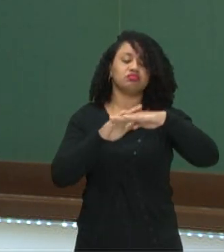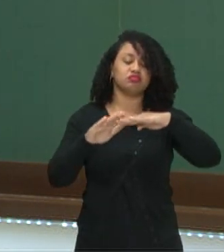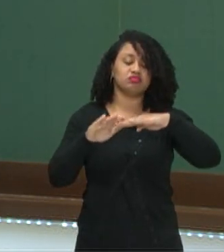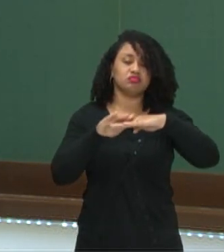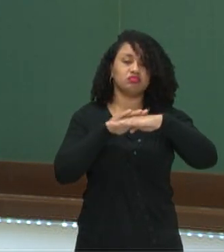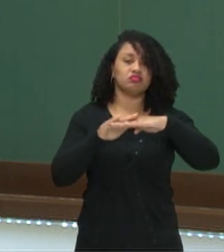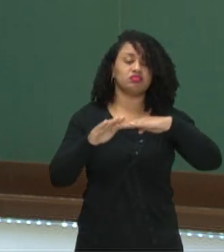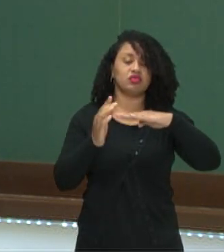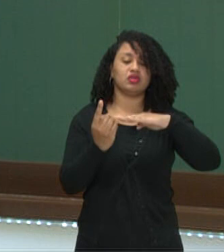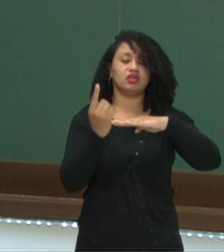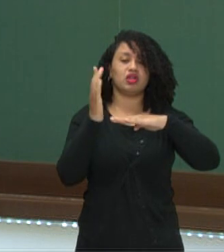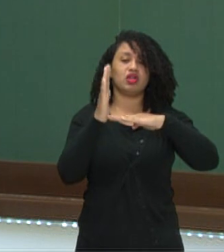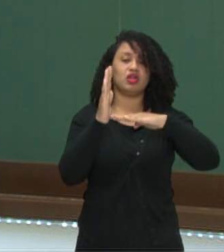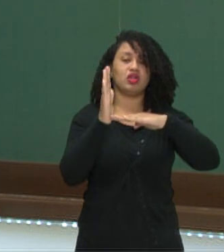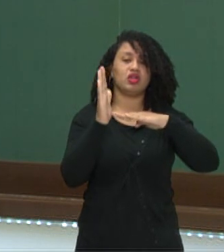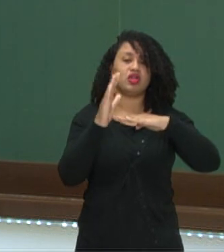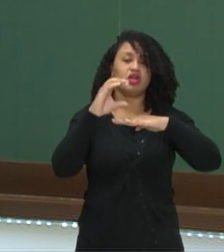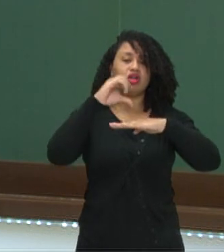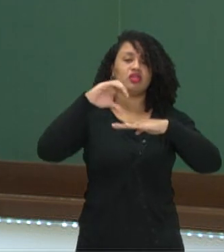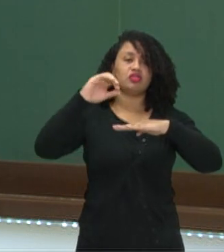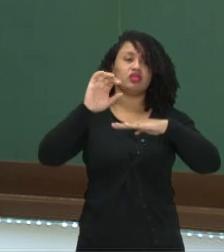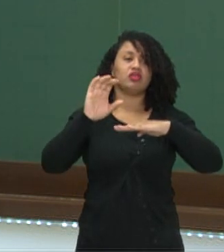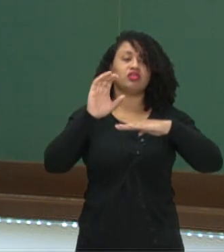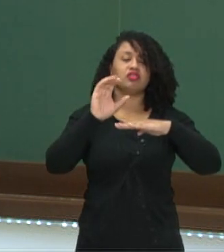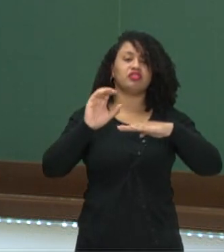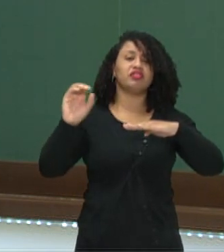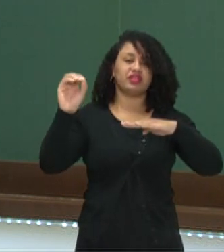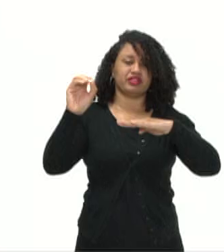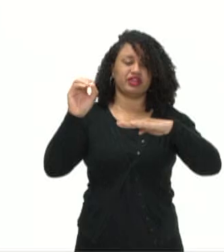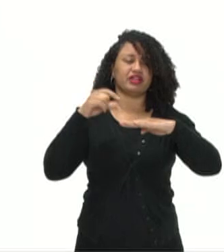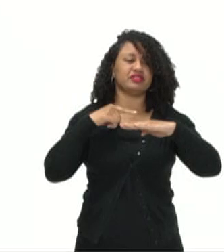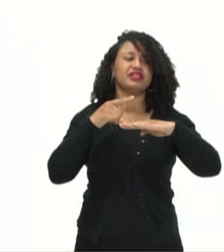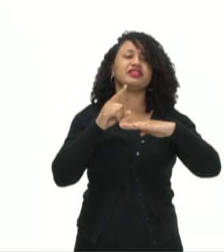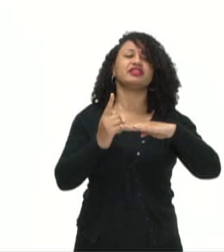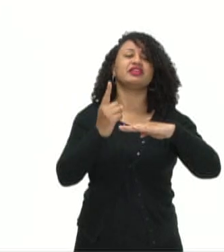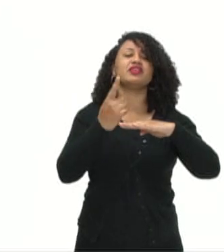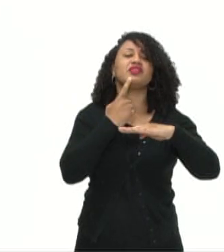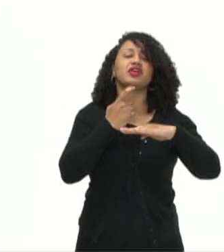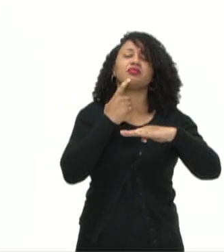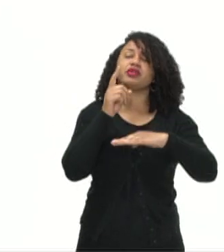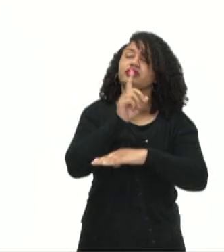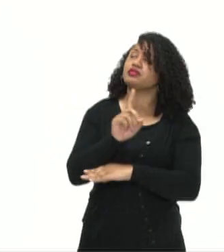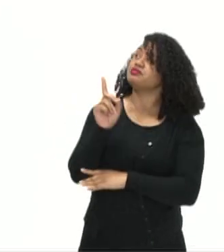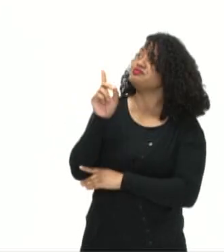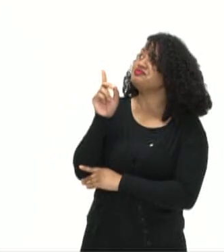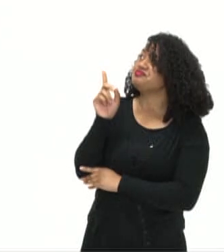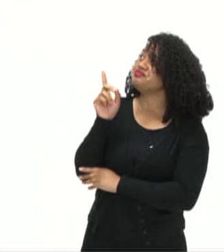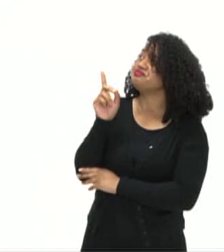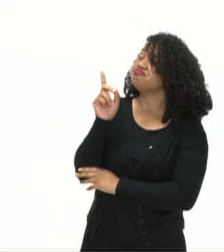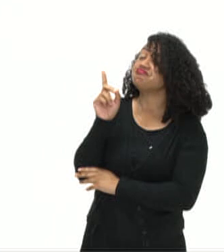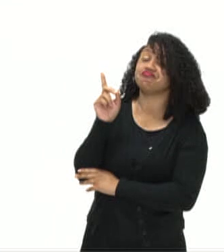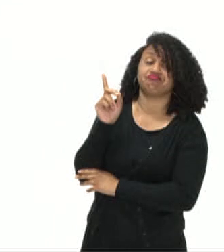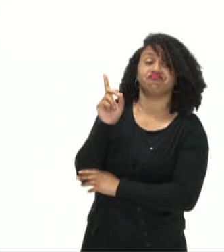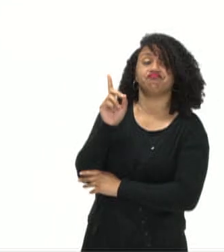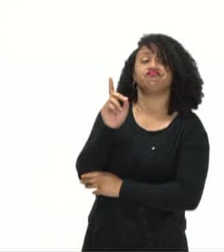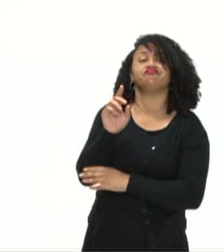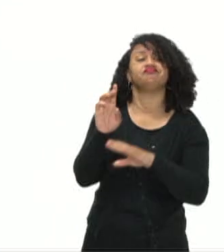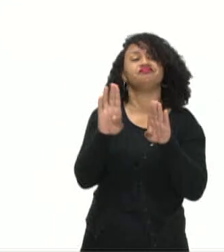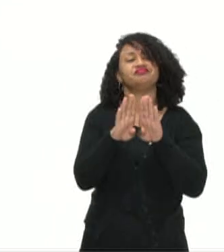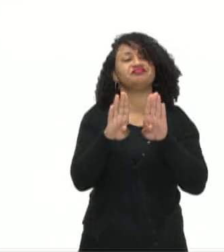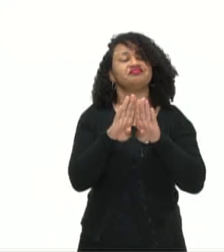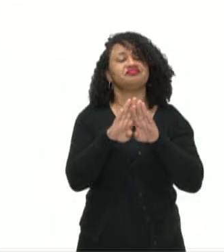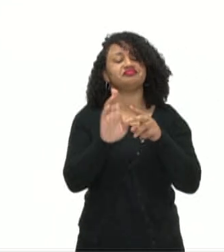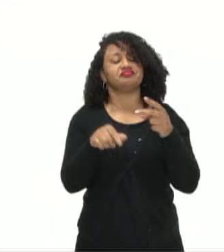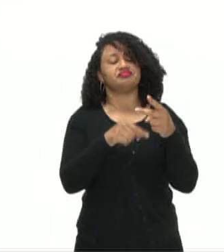professor? 90 graus, então está representado por essa seta vermelha que você está vendo aqui. Além disso, nós temos a